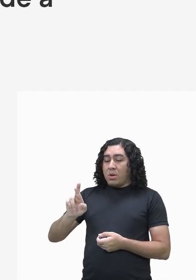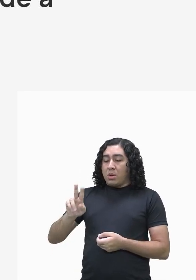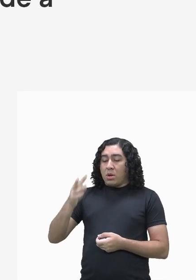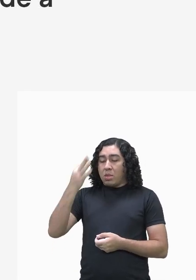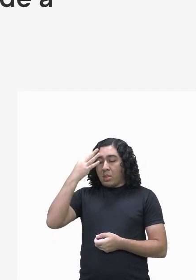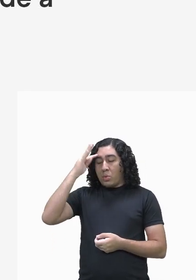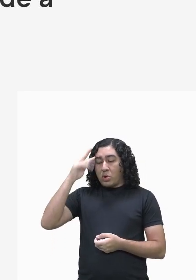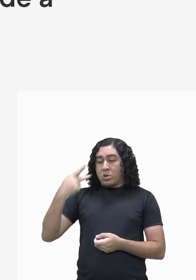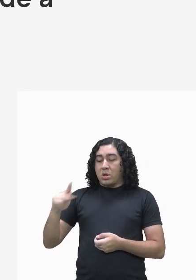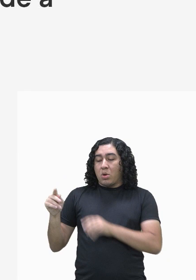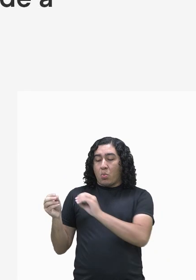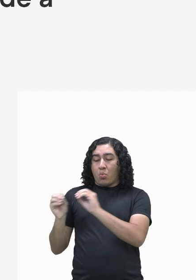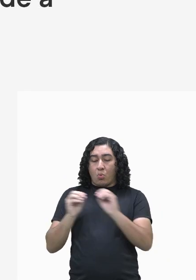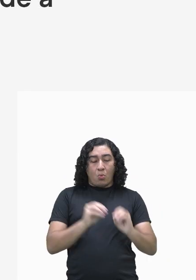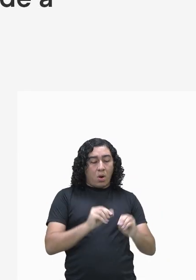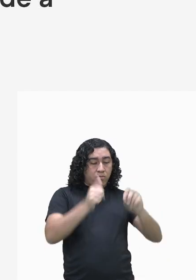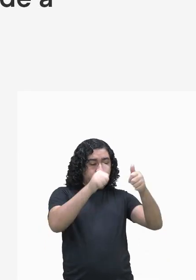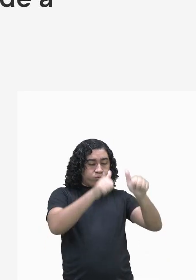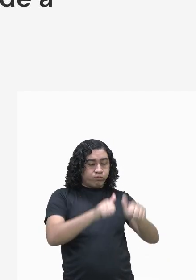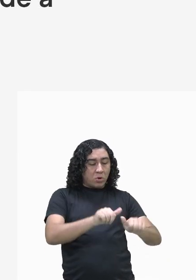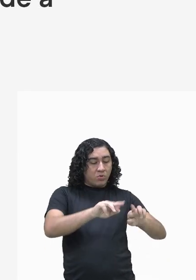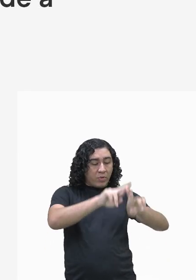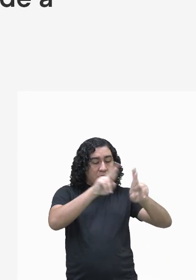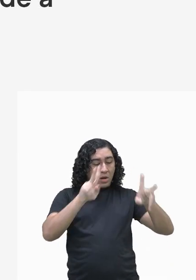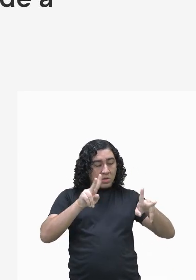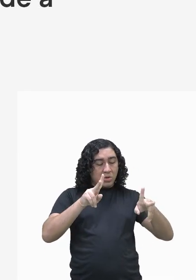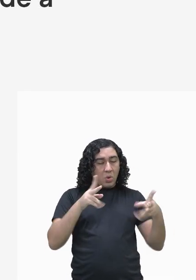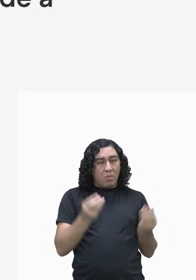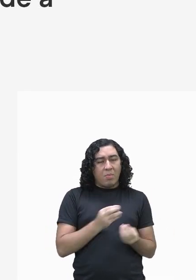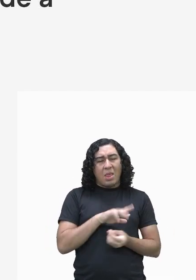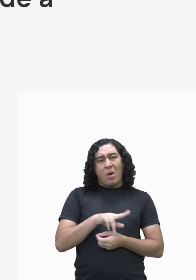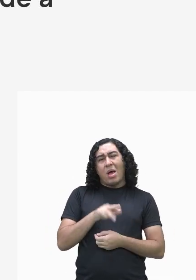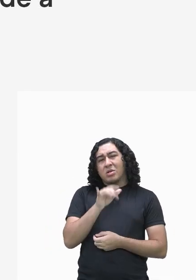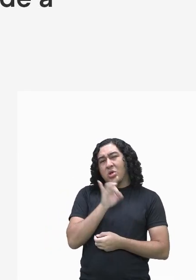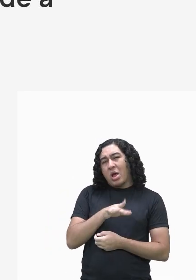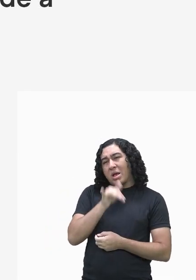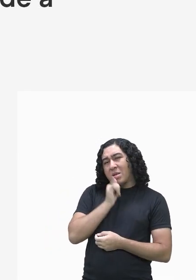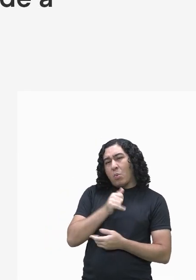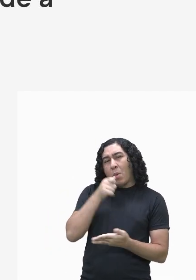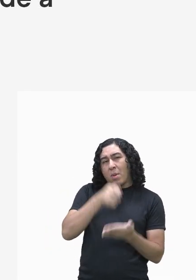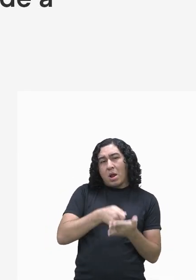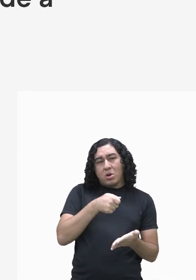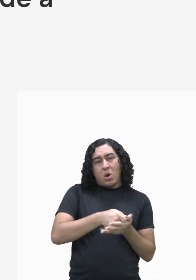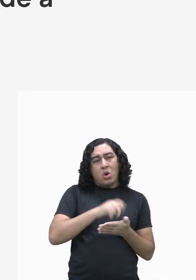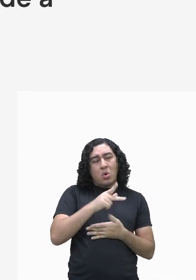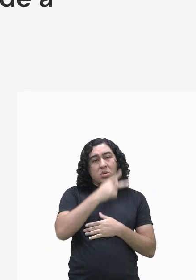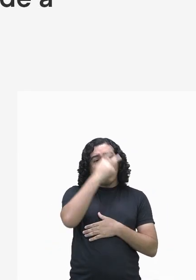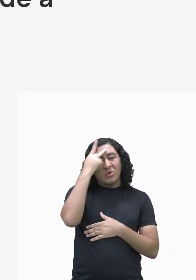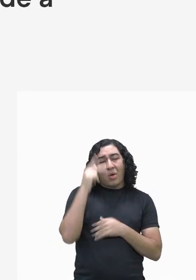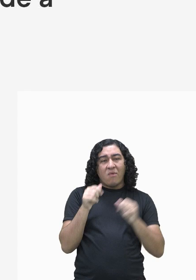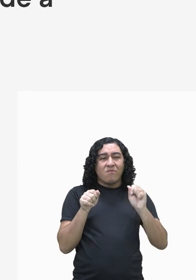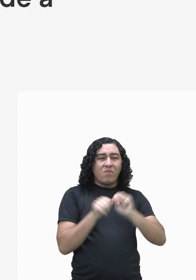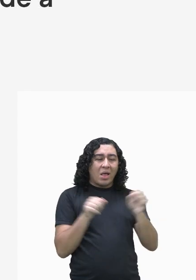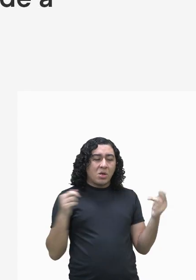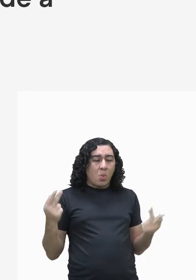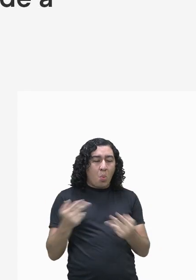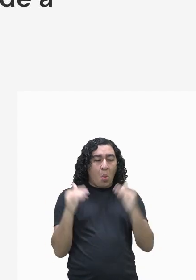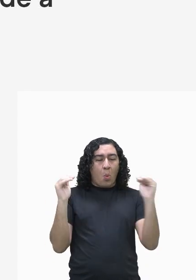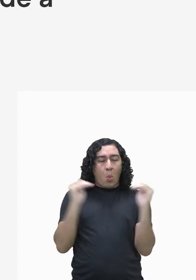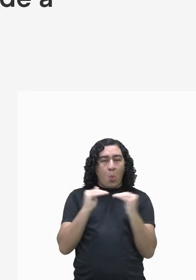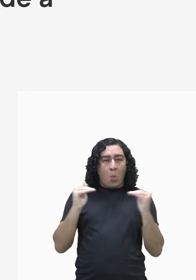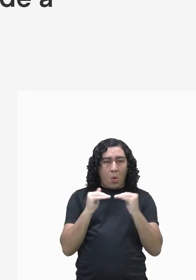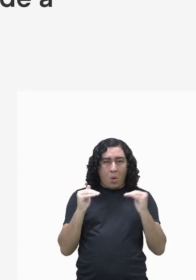poder diferenciado, que não é simplesmente a imposição para que o outro faça aquilo que eu